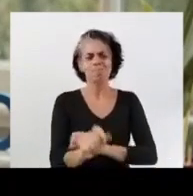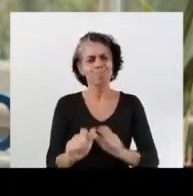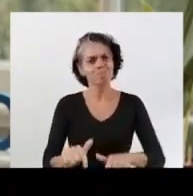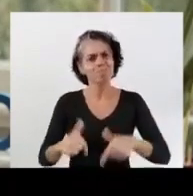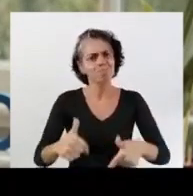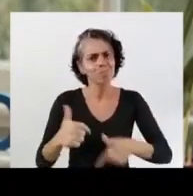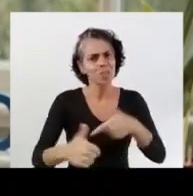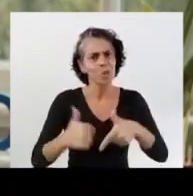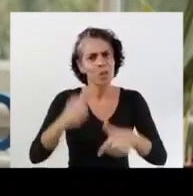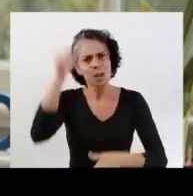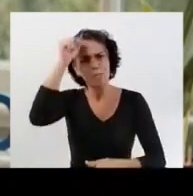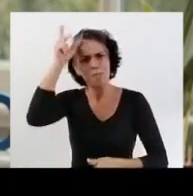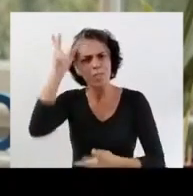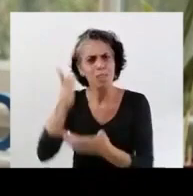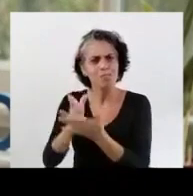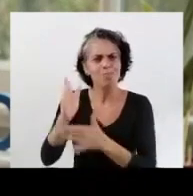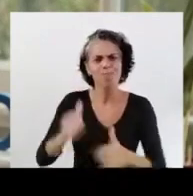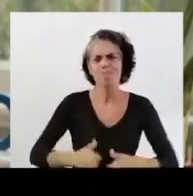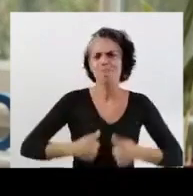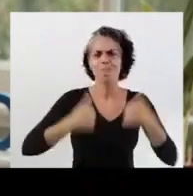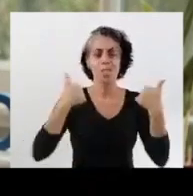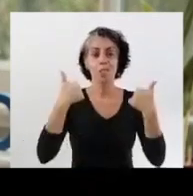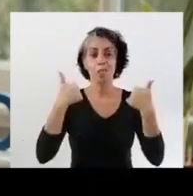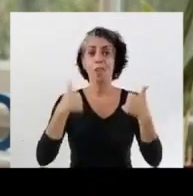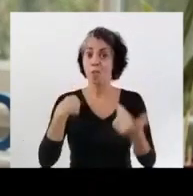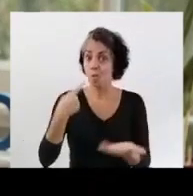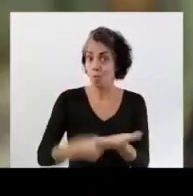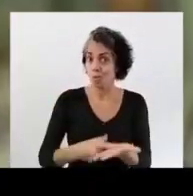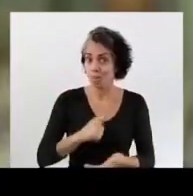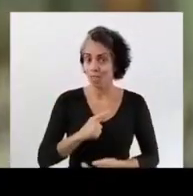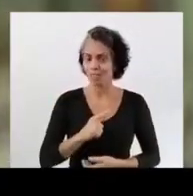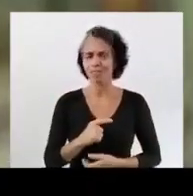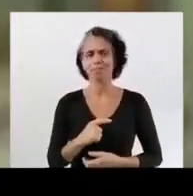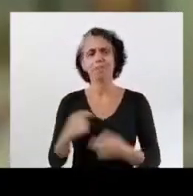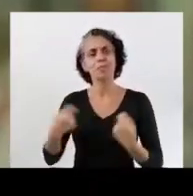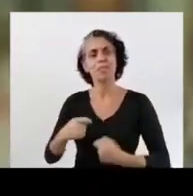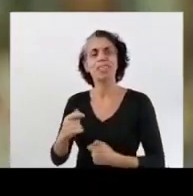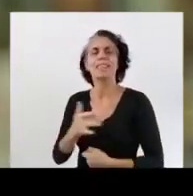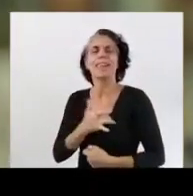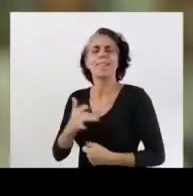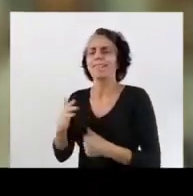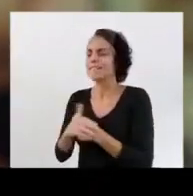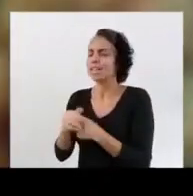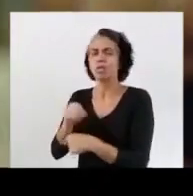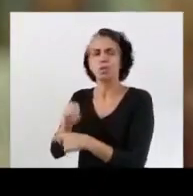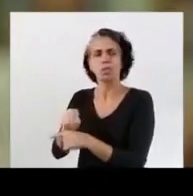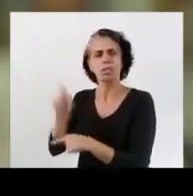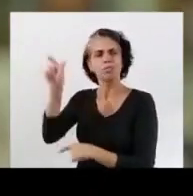prefeito melhor do que já fui. Esse é o meu compromisso com você. A gente tem que ter afeto para